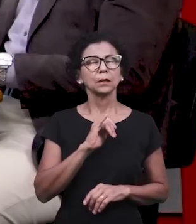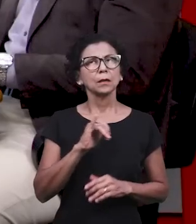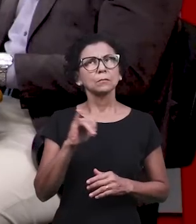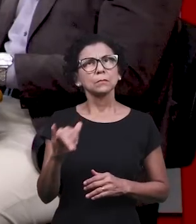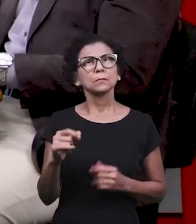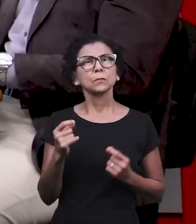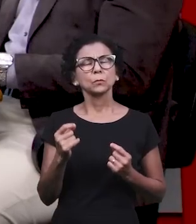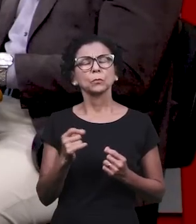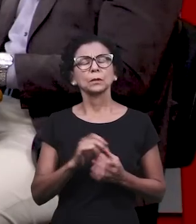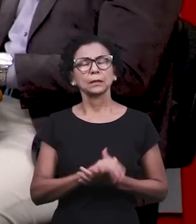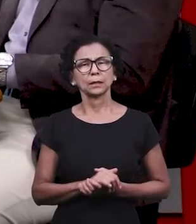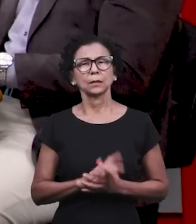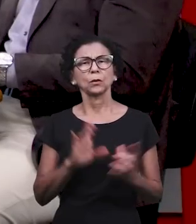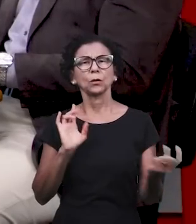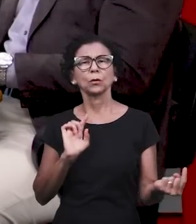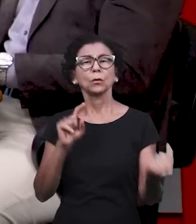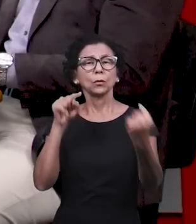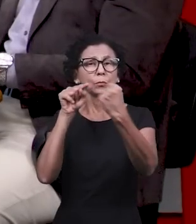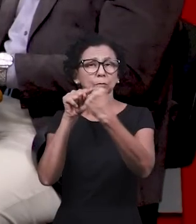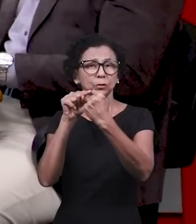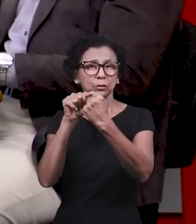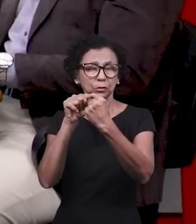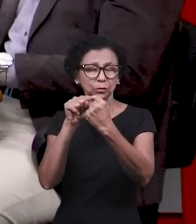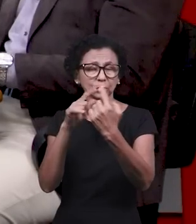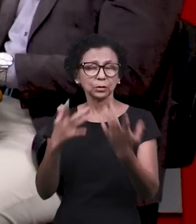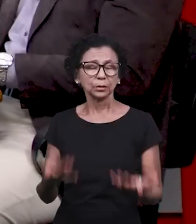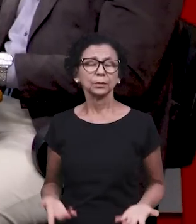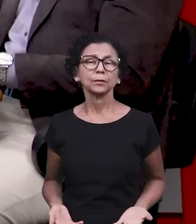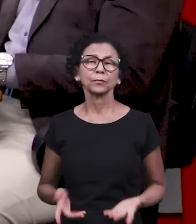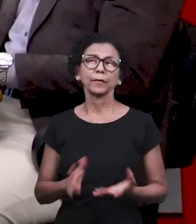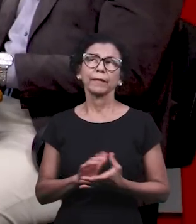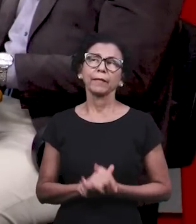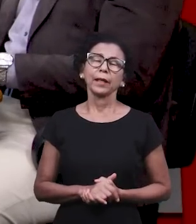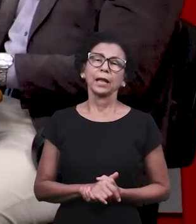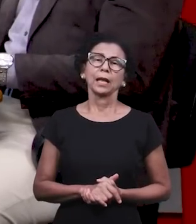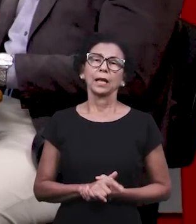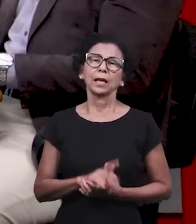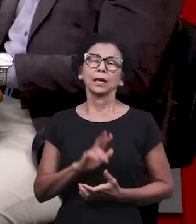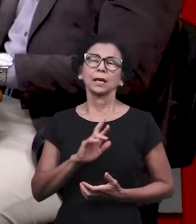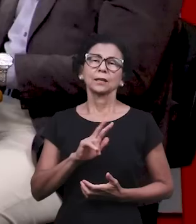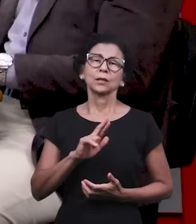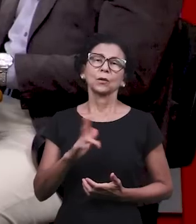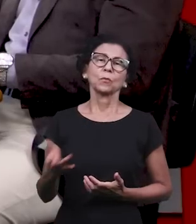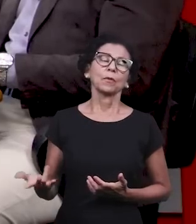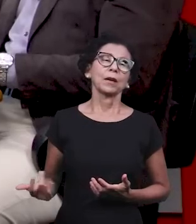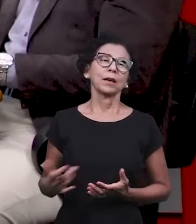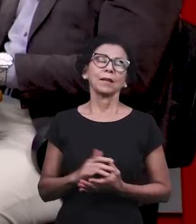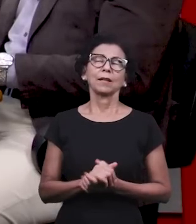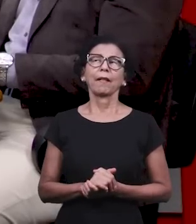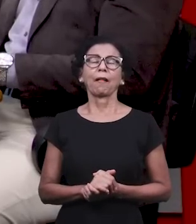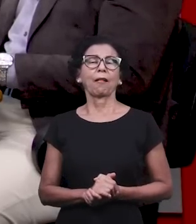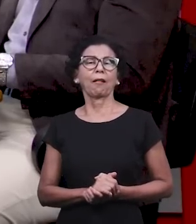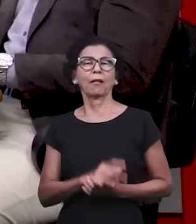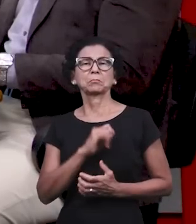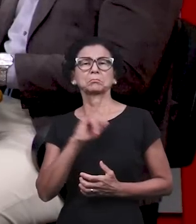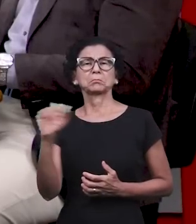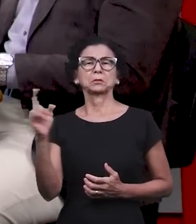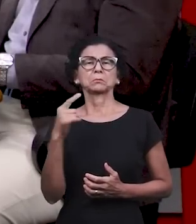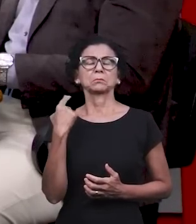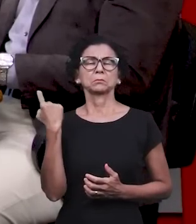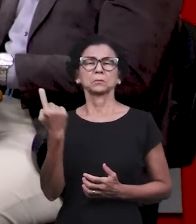vai se apresentar, e tenho aqui a presença do pastor Antônio Carlos